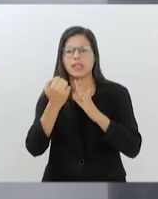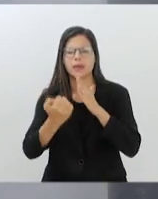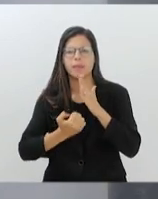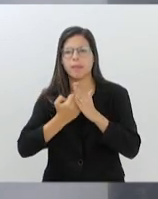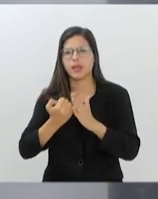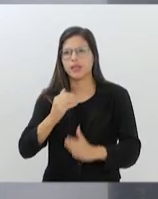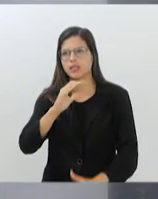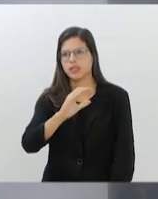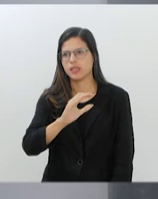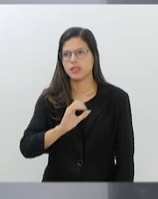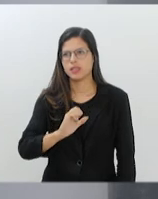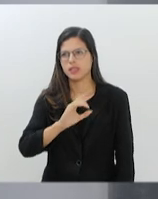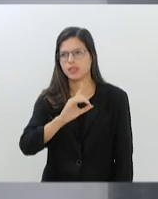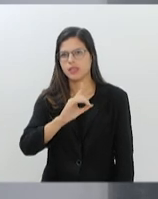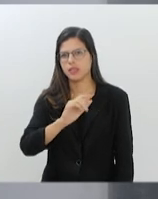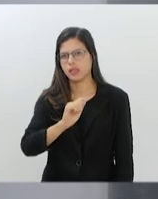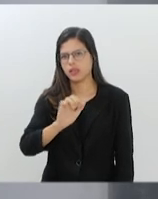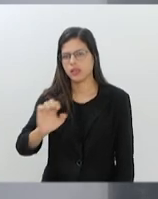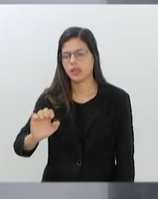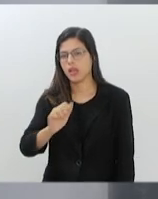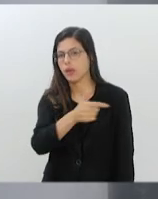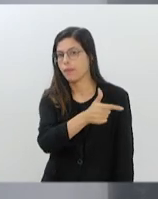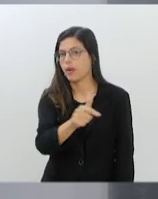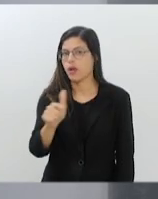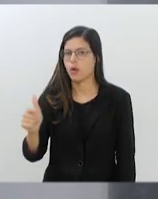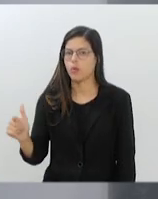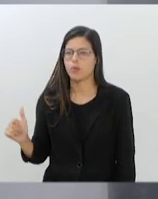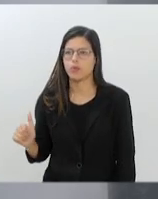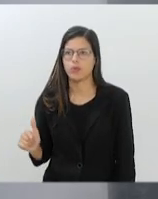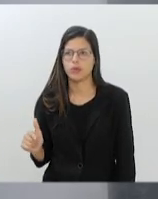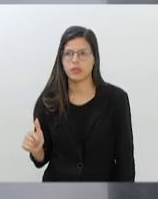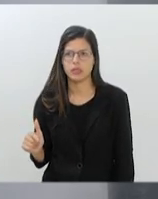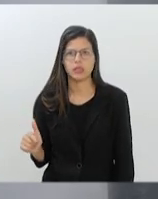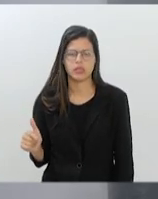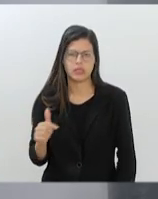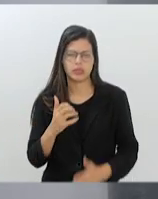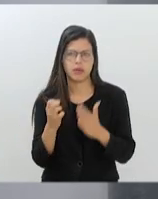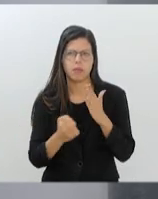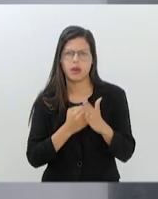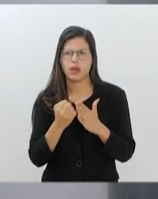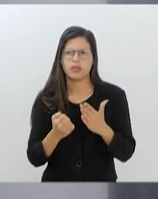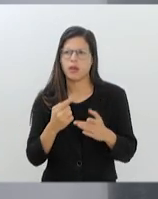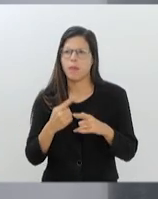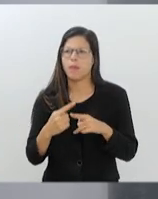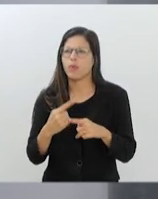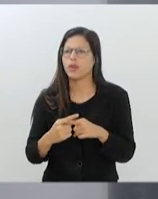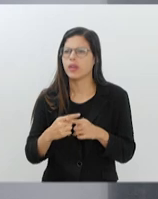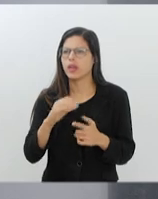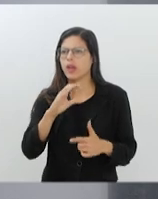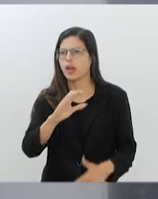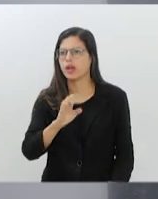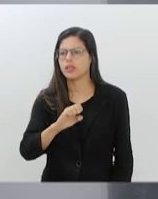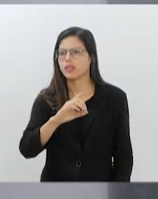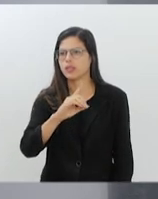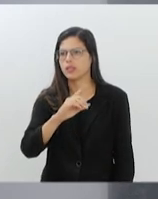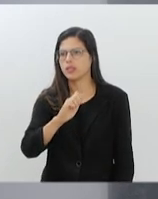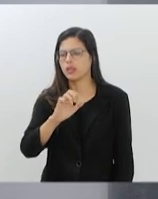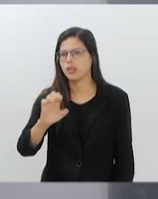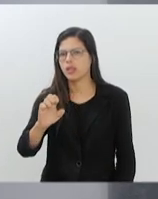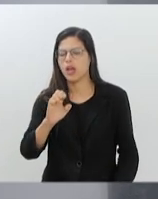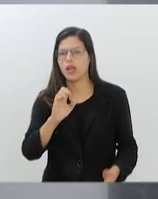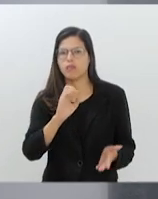vende água para outras concessionárias já pré-estabelecida Qual a necessidade da Sedai botar 4,5 milhões me num